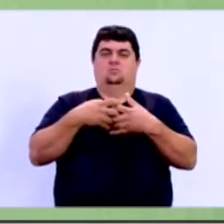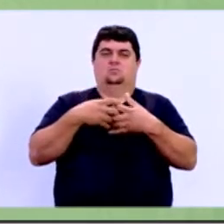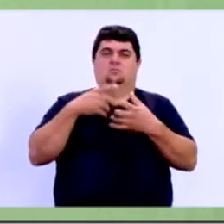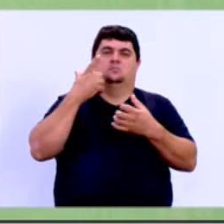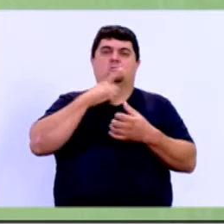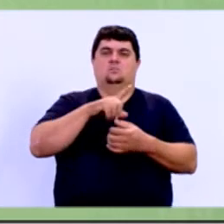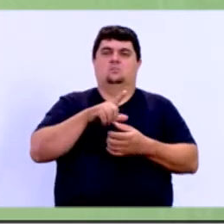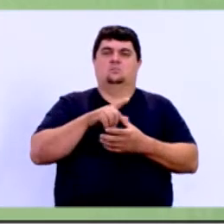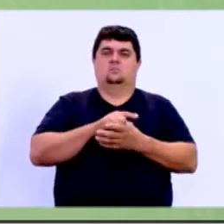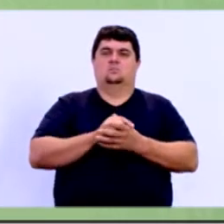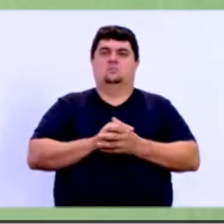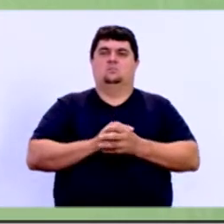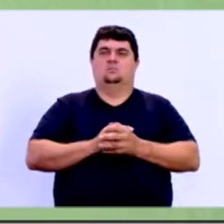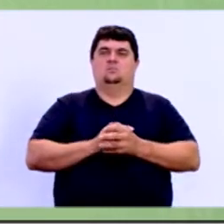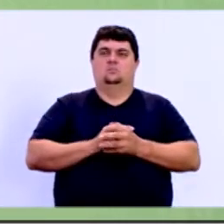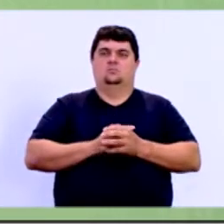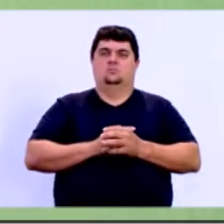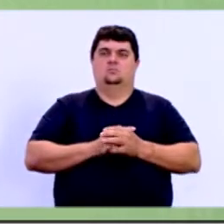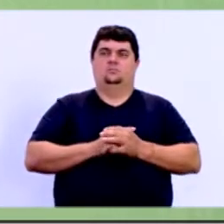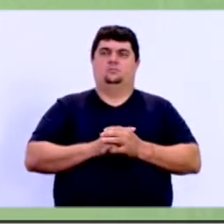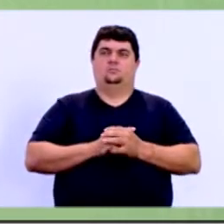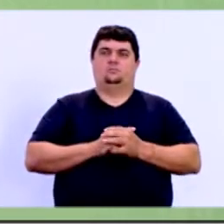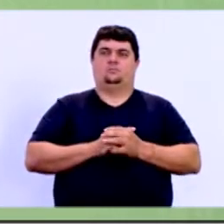essa questão. Então vamos para o quadro, né?